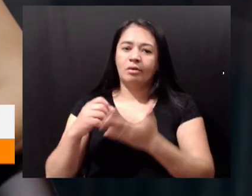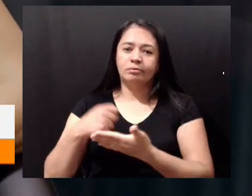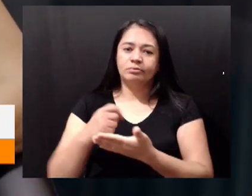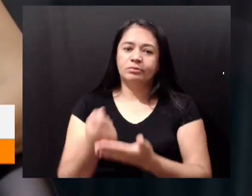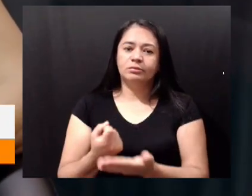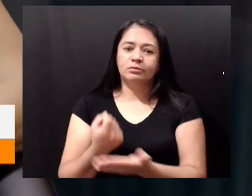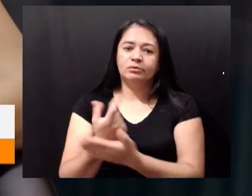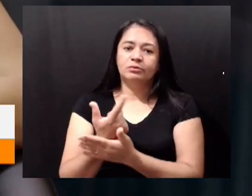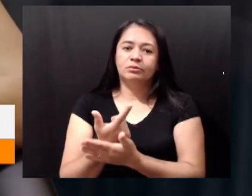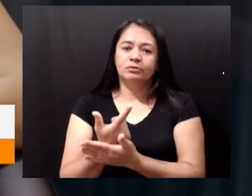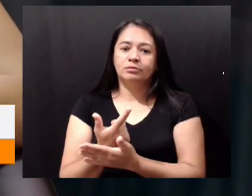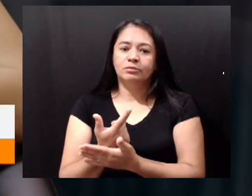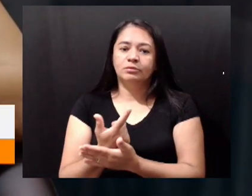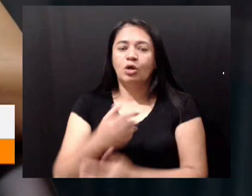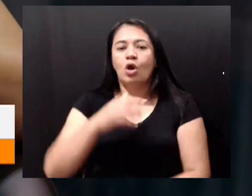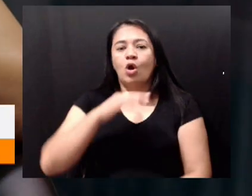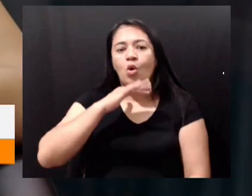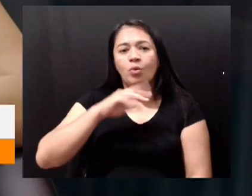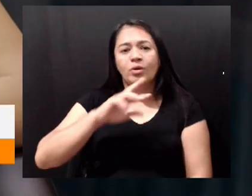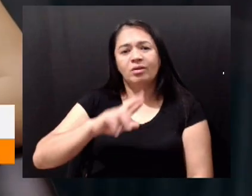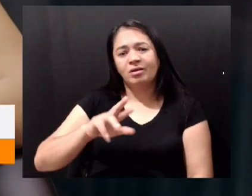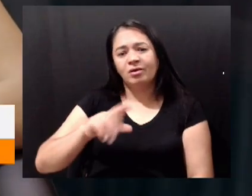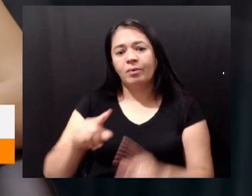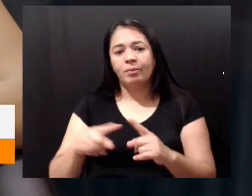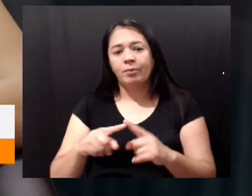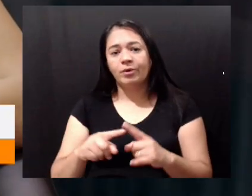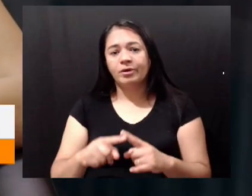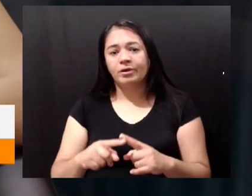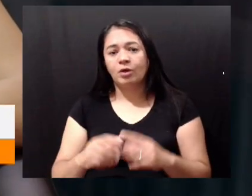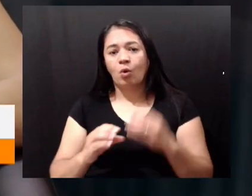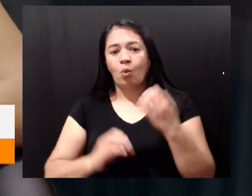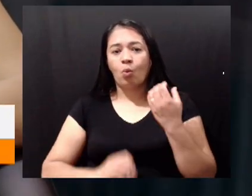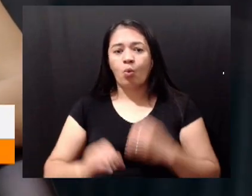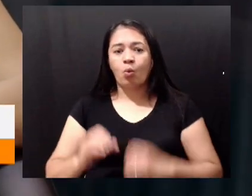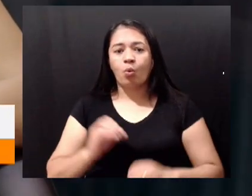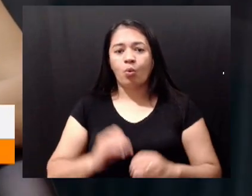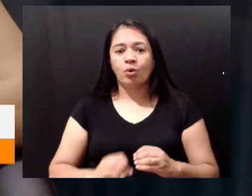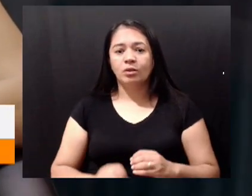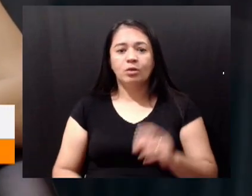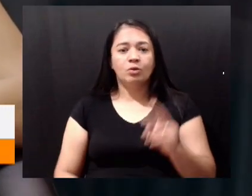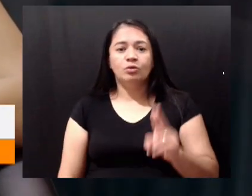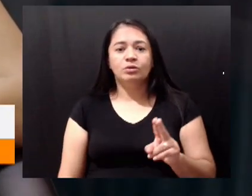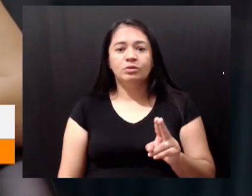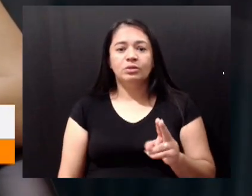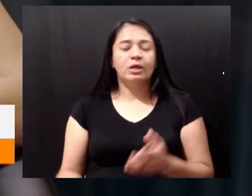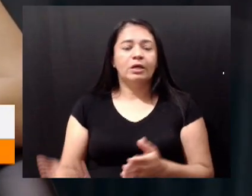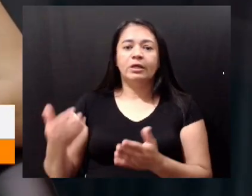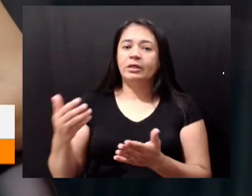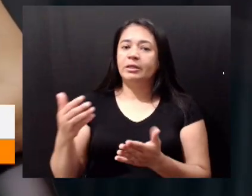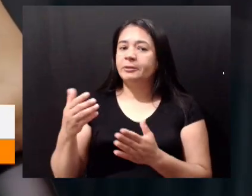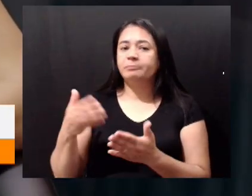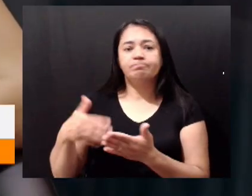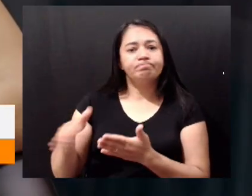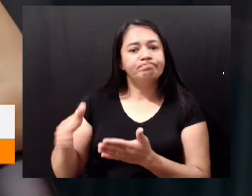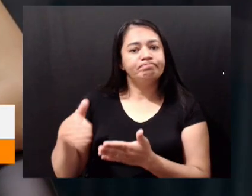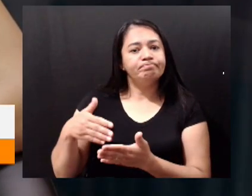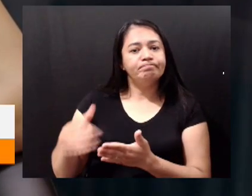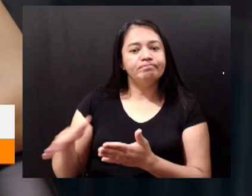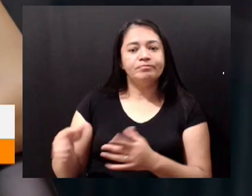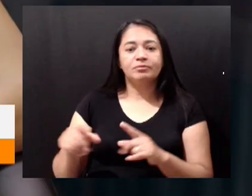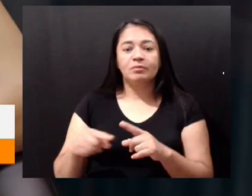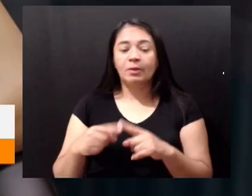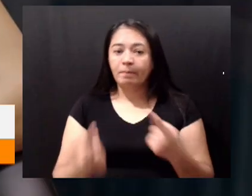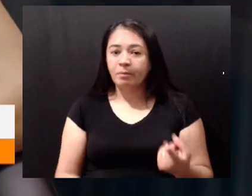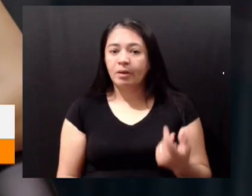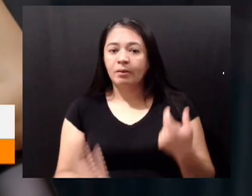tão ruim, né? Porque o que o organismo não usa, ele elimina, Exato. né? No entanto, precisa se tomar